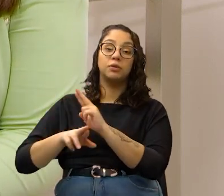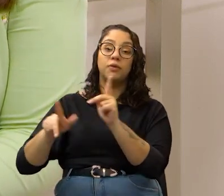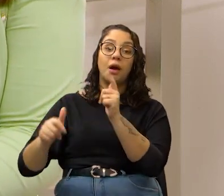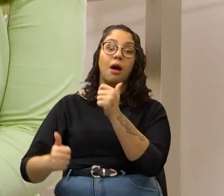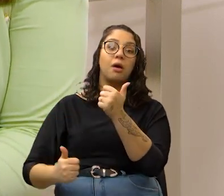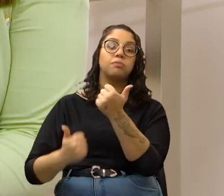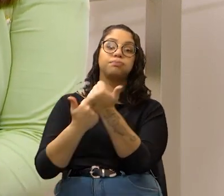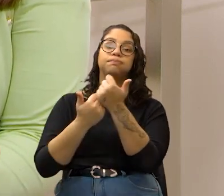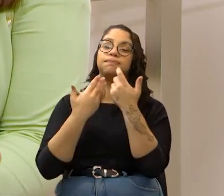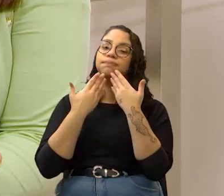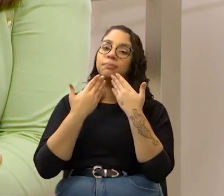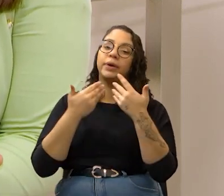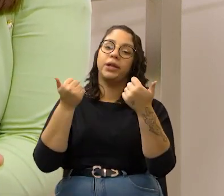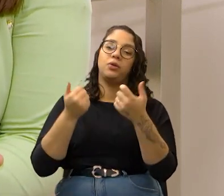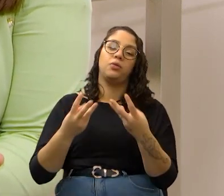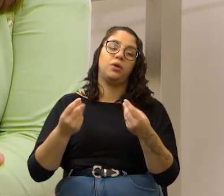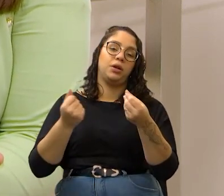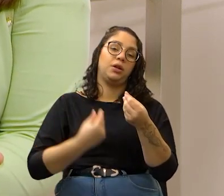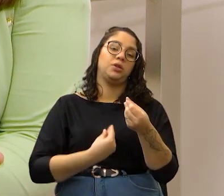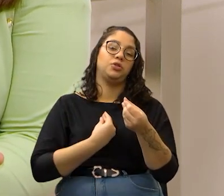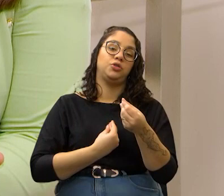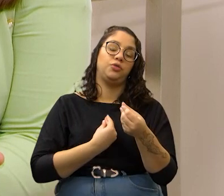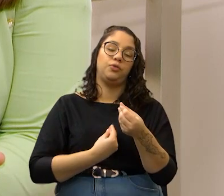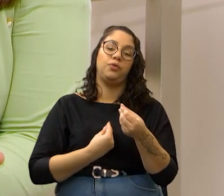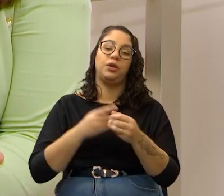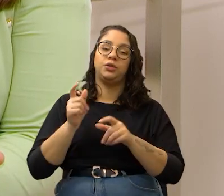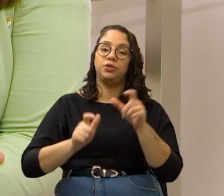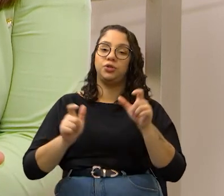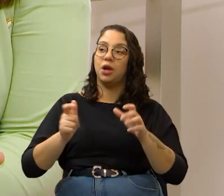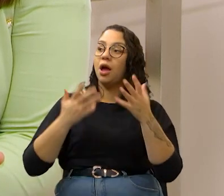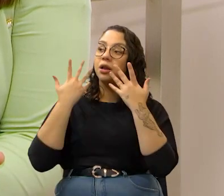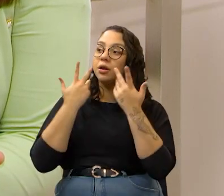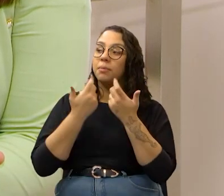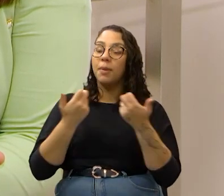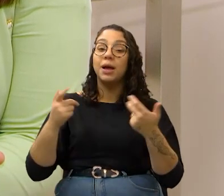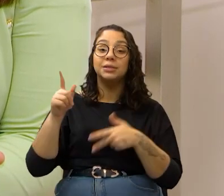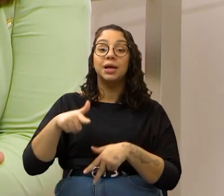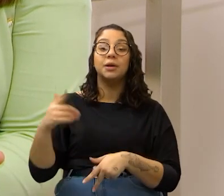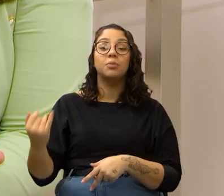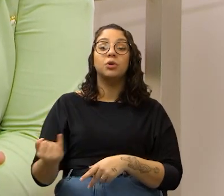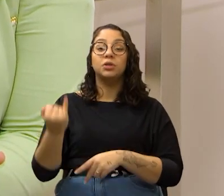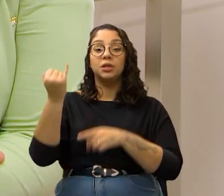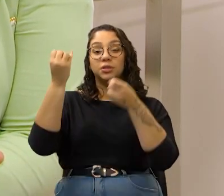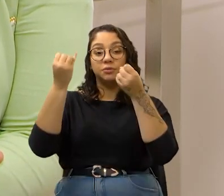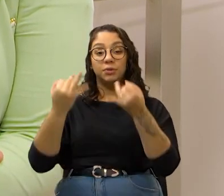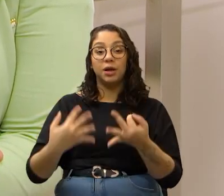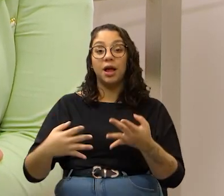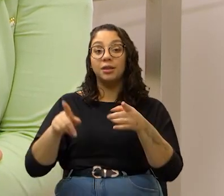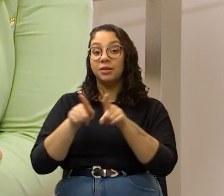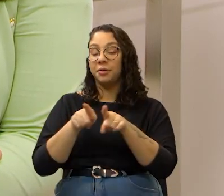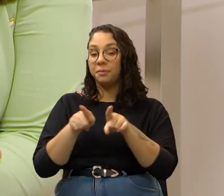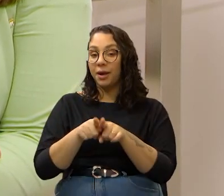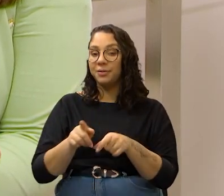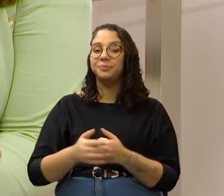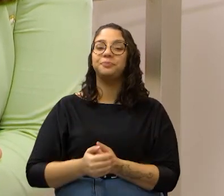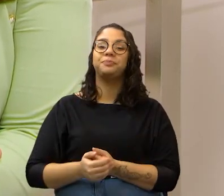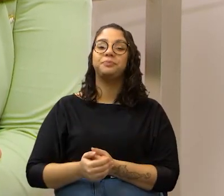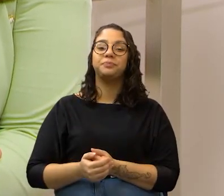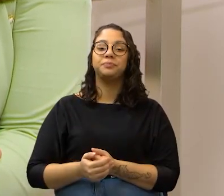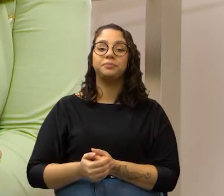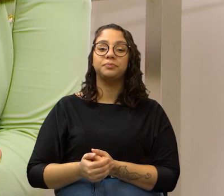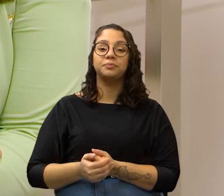tratamento diferencial para auxiliar e melhorar a qualidade de vida dos nossos pacientes. E é importante ressaltar